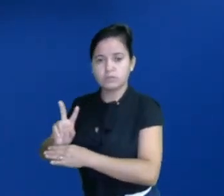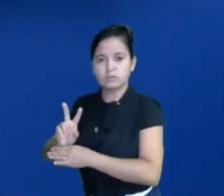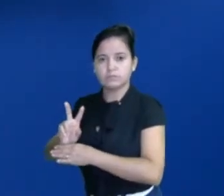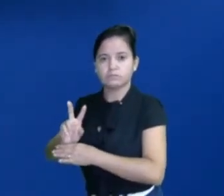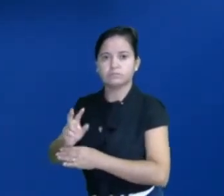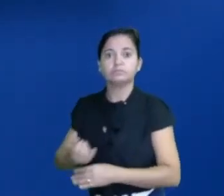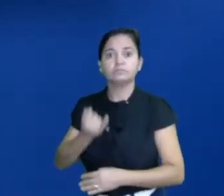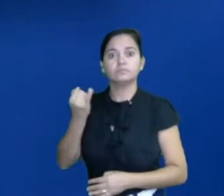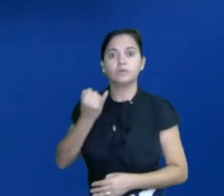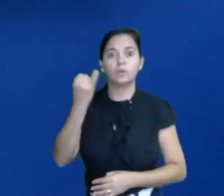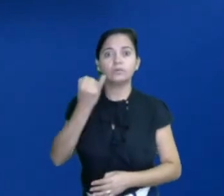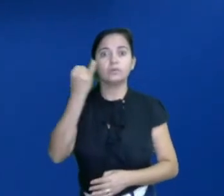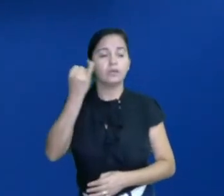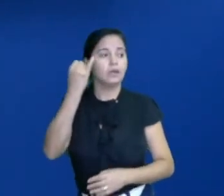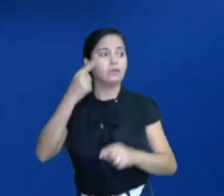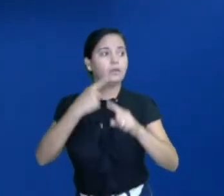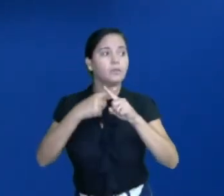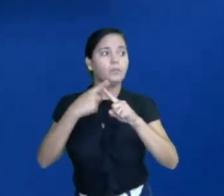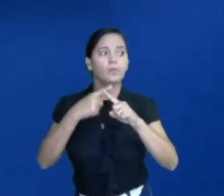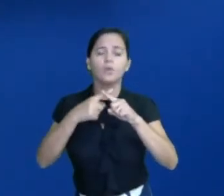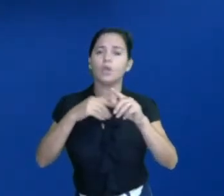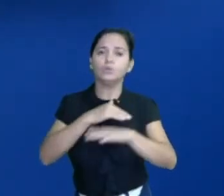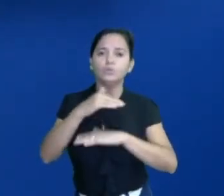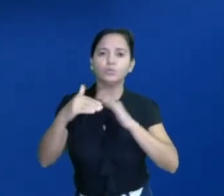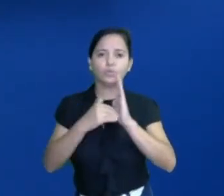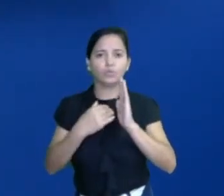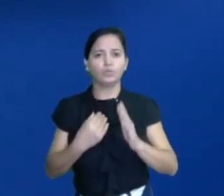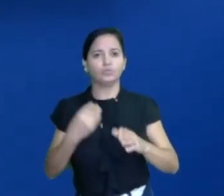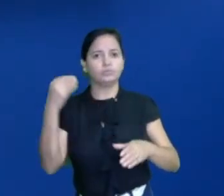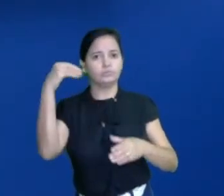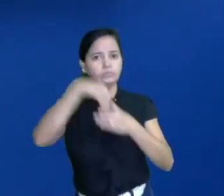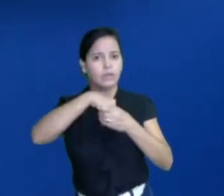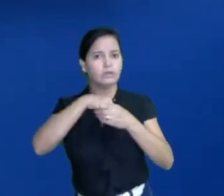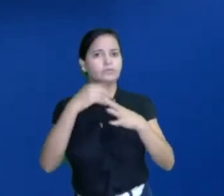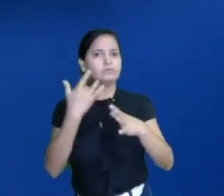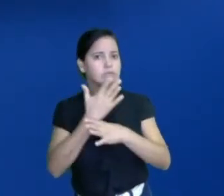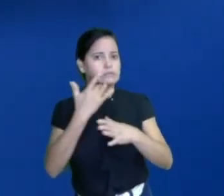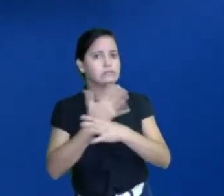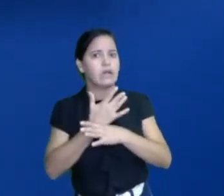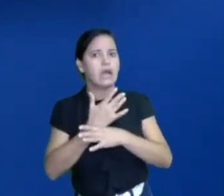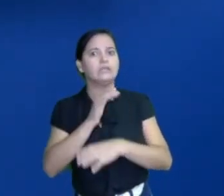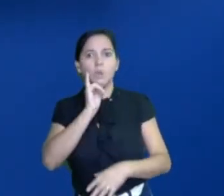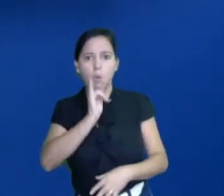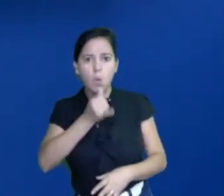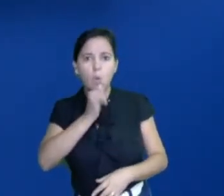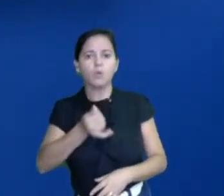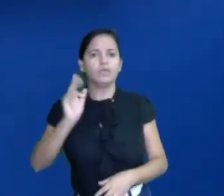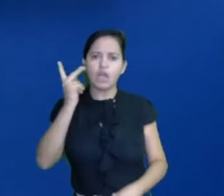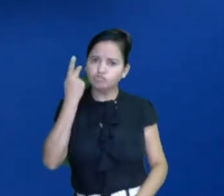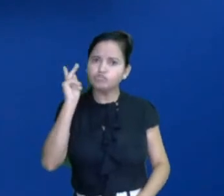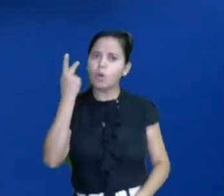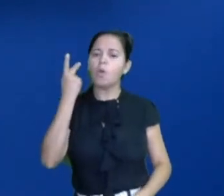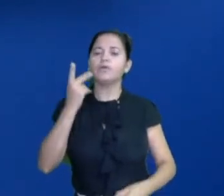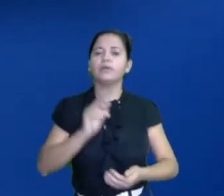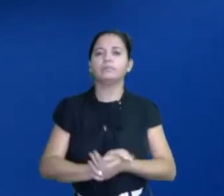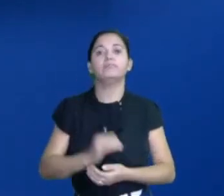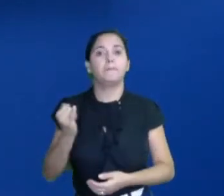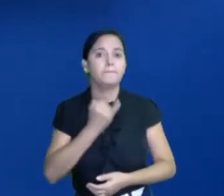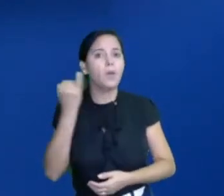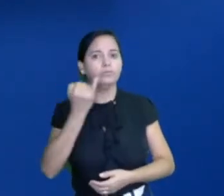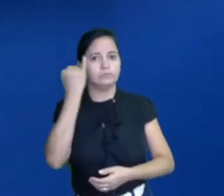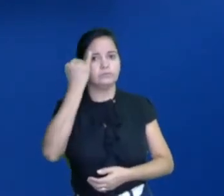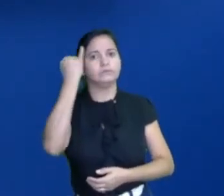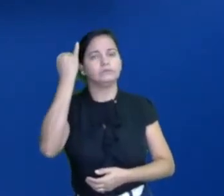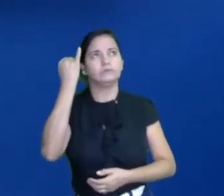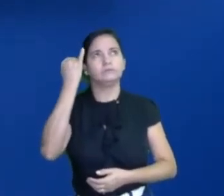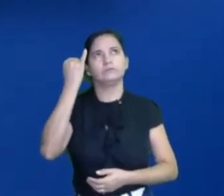importante porque tudo que existe na nossa cidade conta a nossa história. É importante